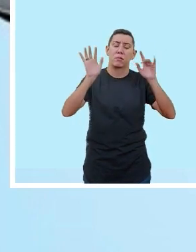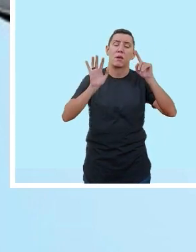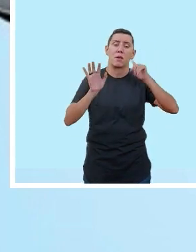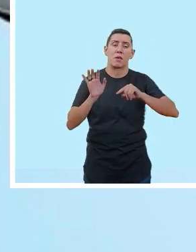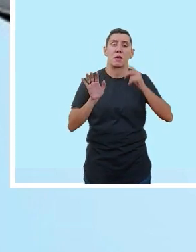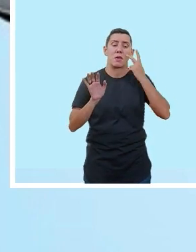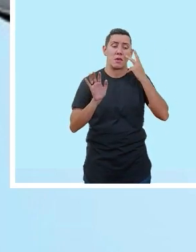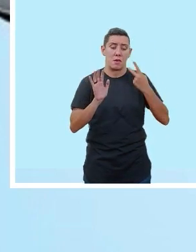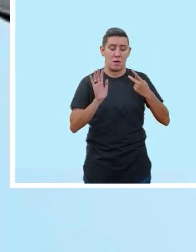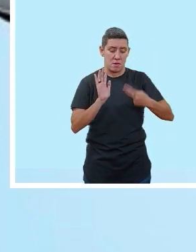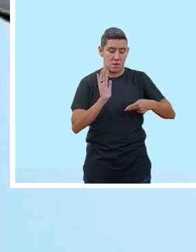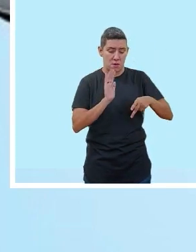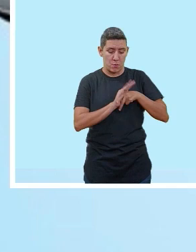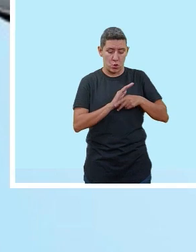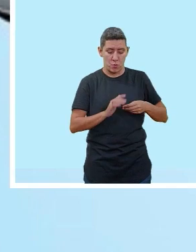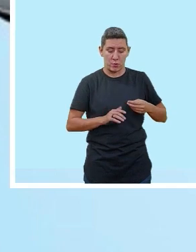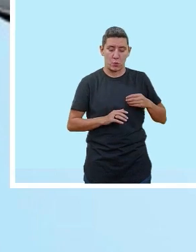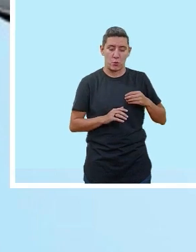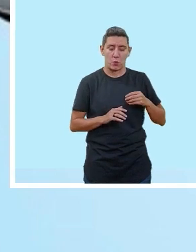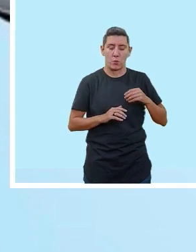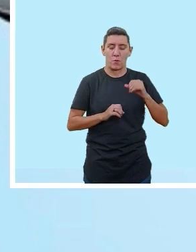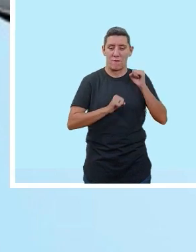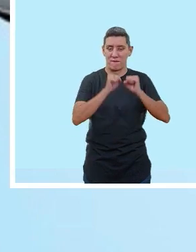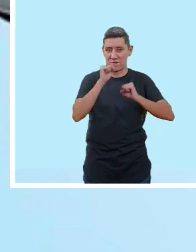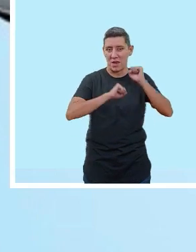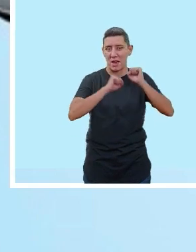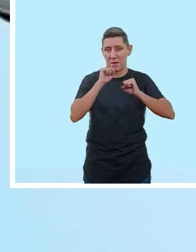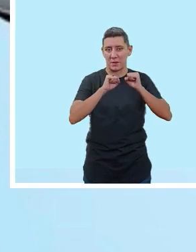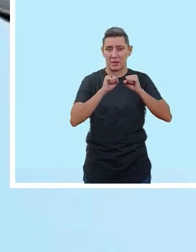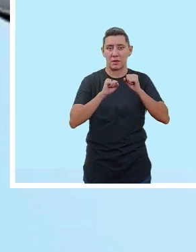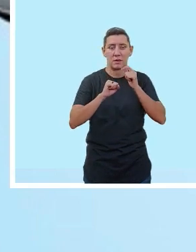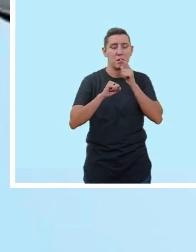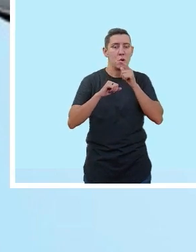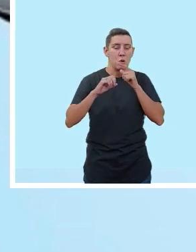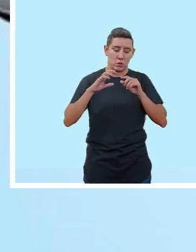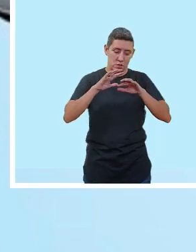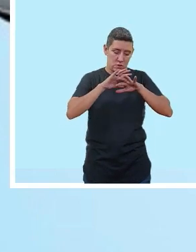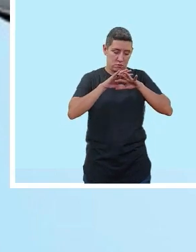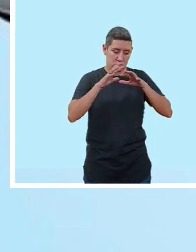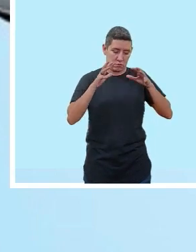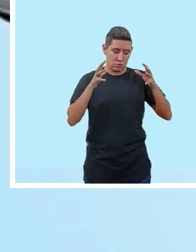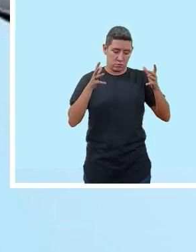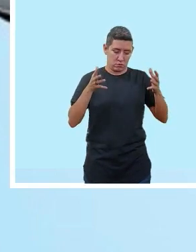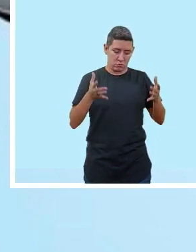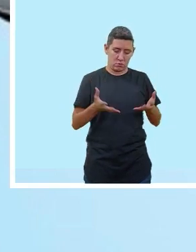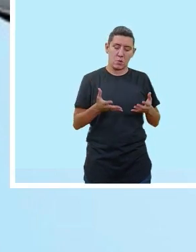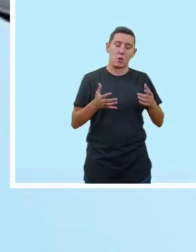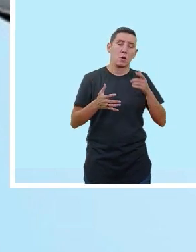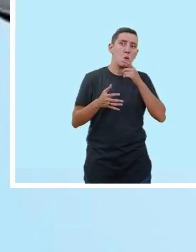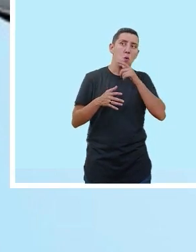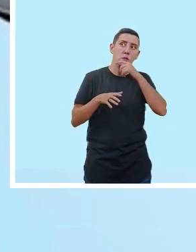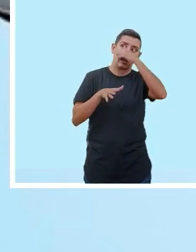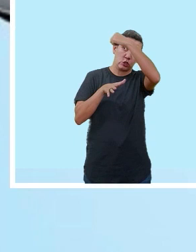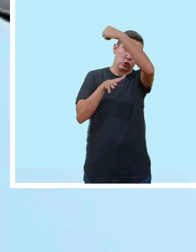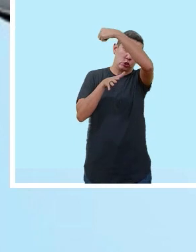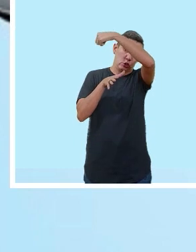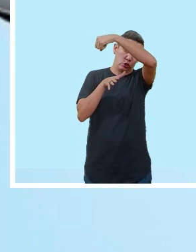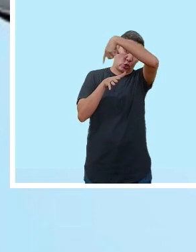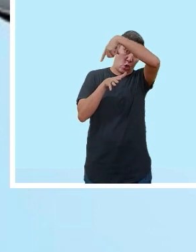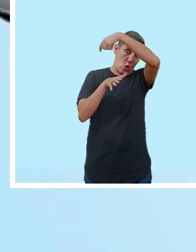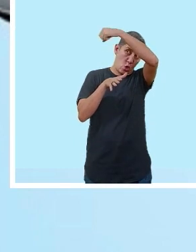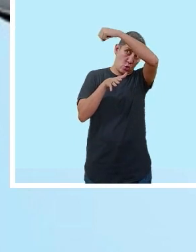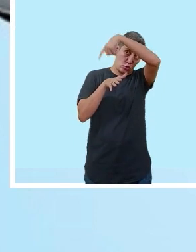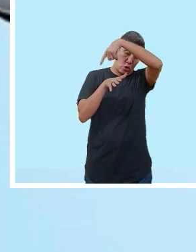na atmosfera, que, como eu comentei, elas absorvem parte da radiação emitida pelo Sol e, em função